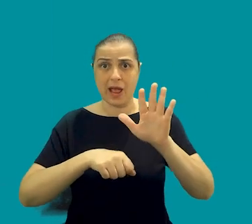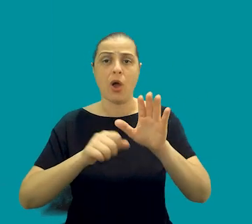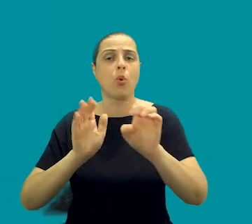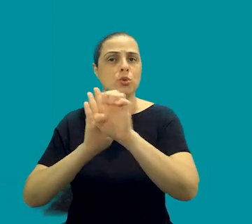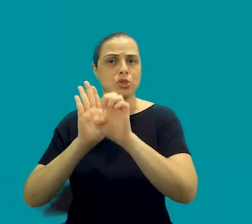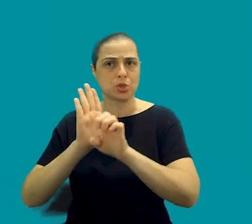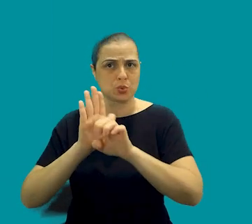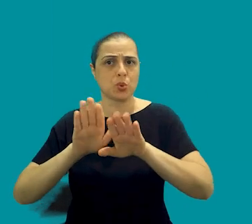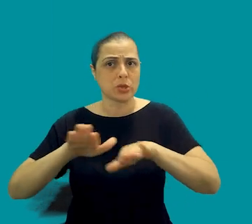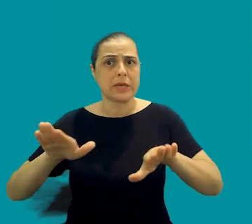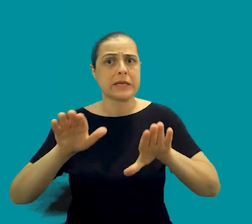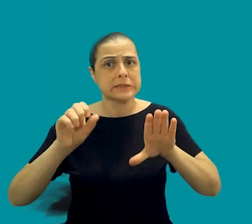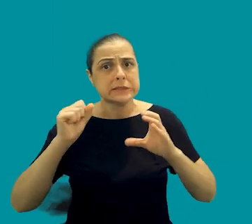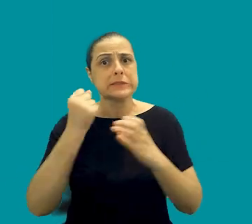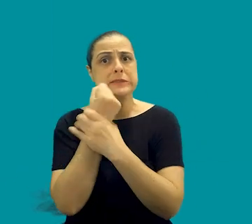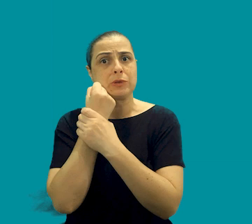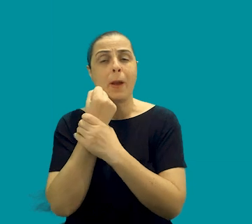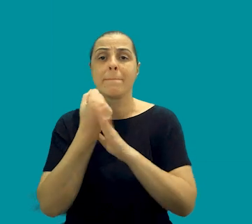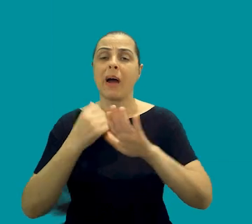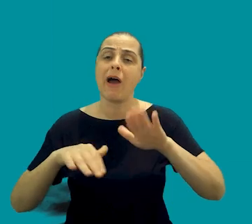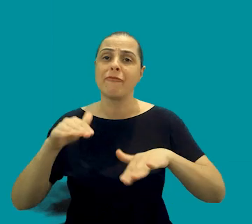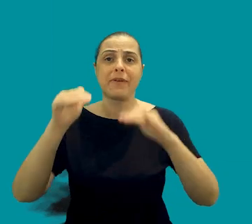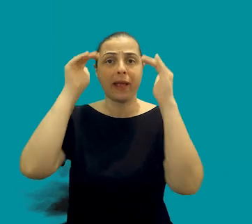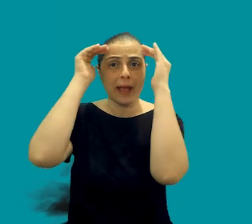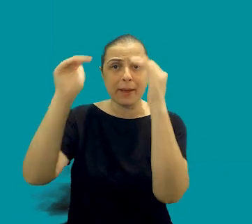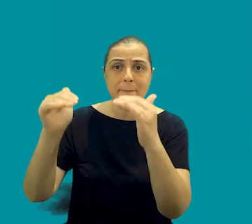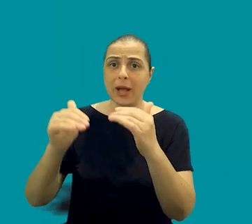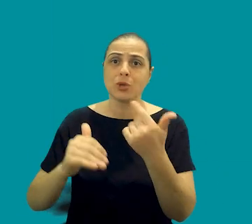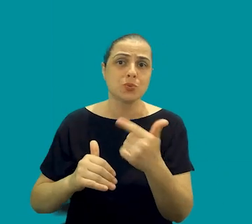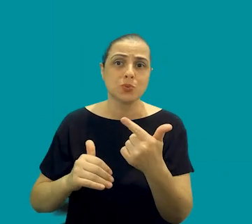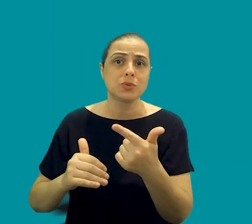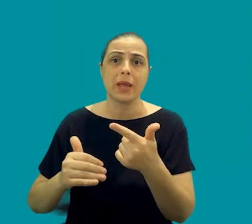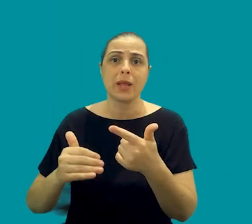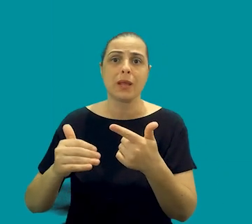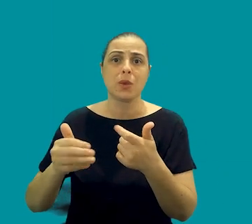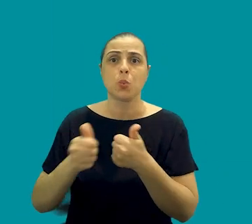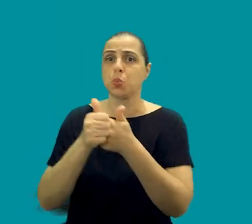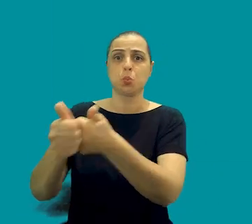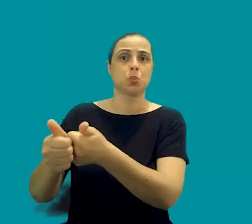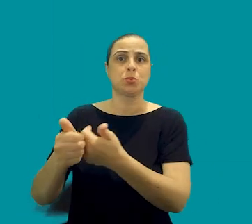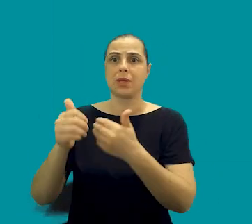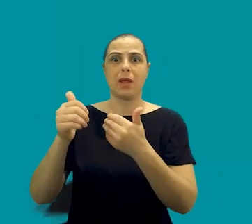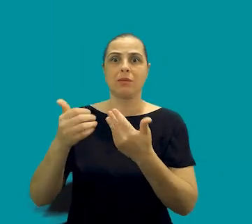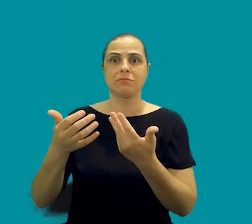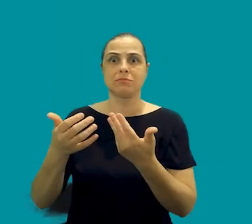da Criança, e que muitas vezes não são respeitados. Um desses direitos é o direito ao trabalho.